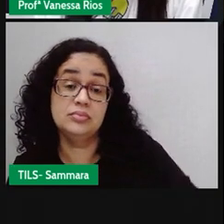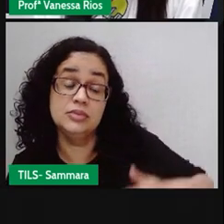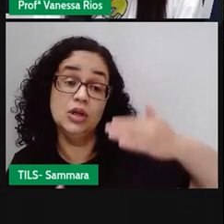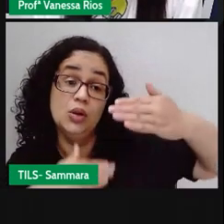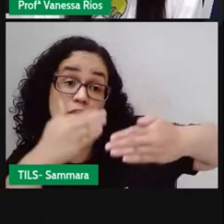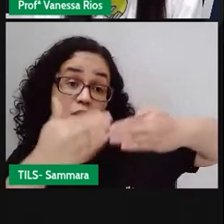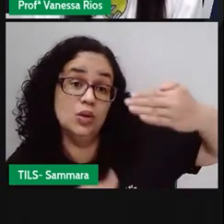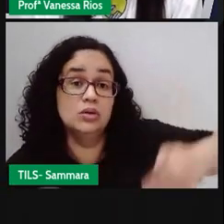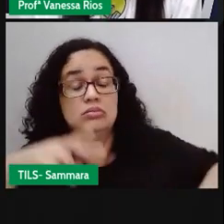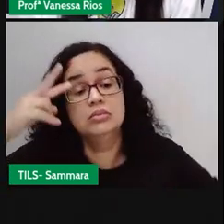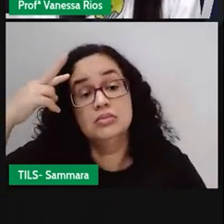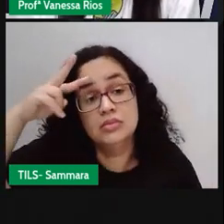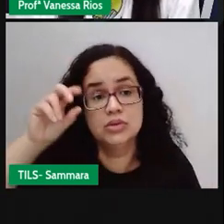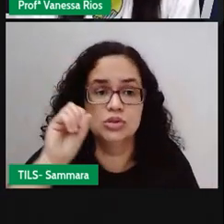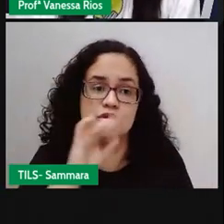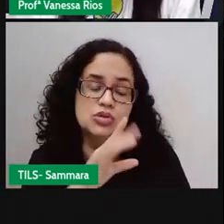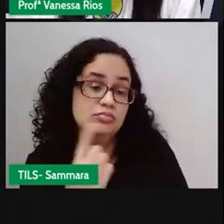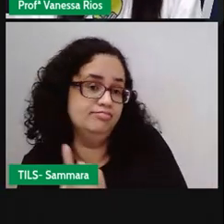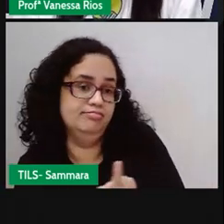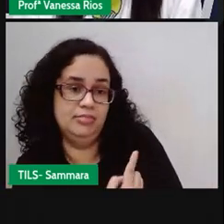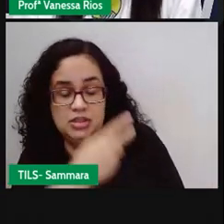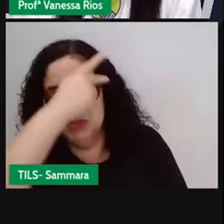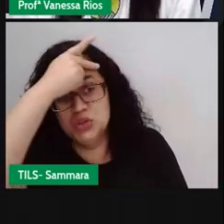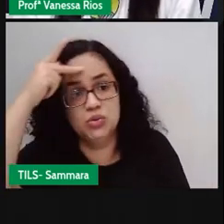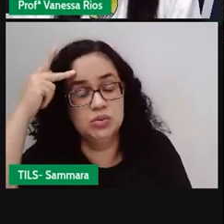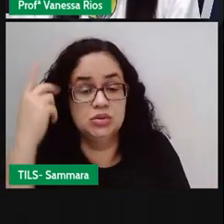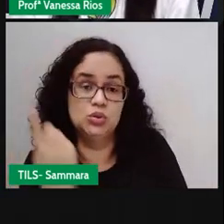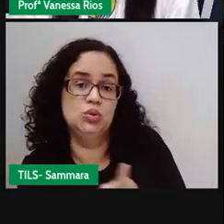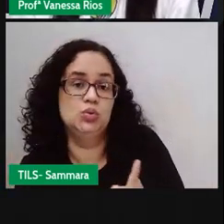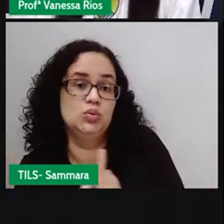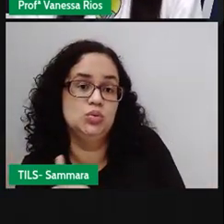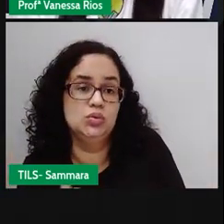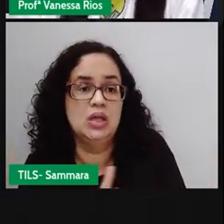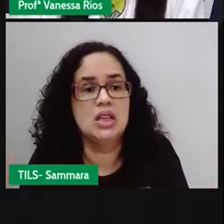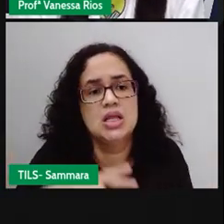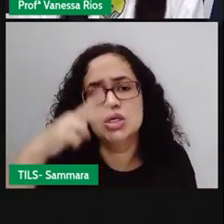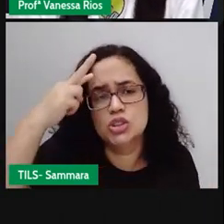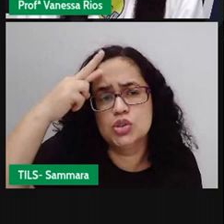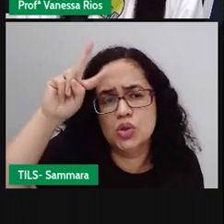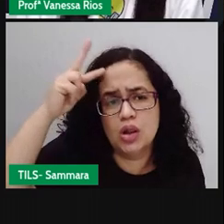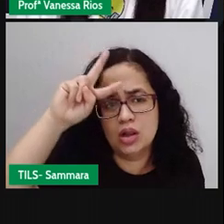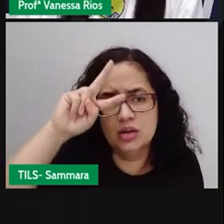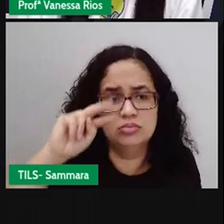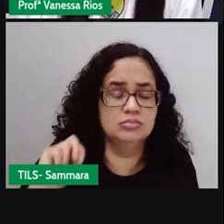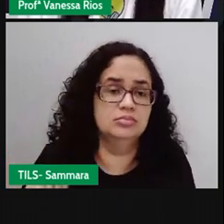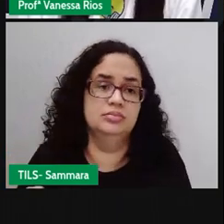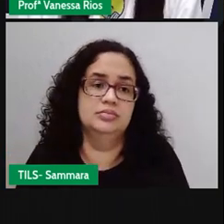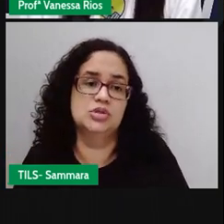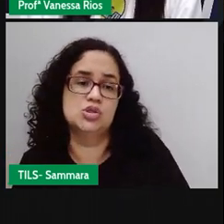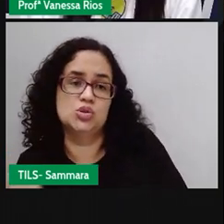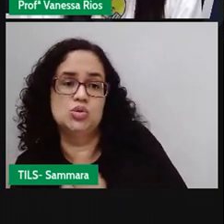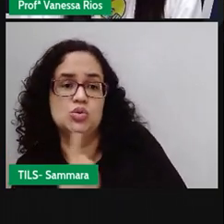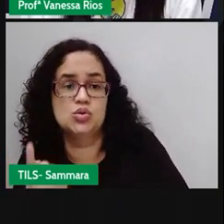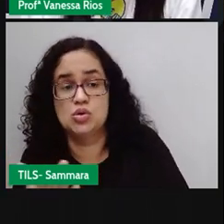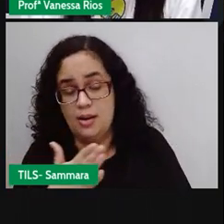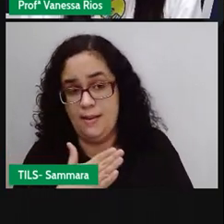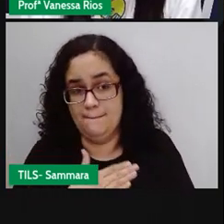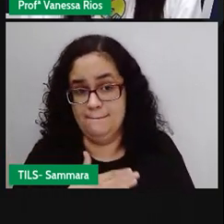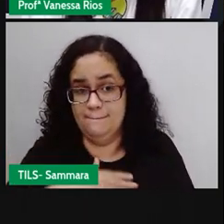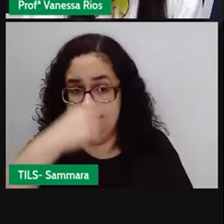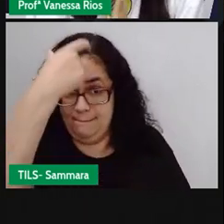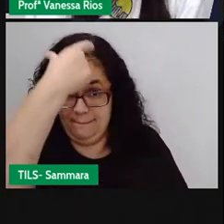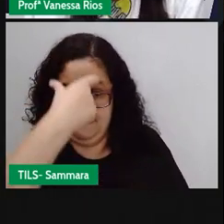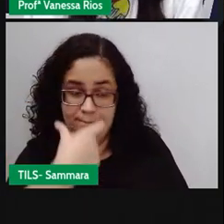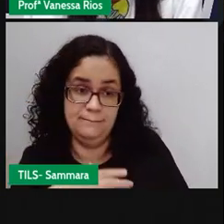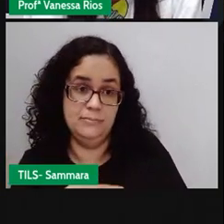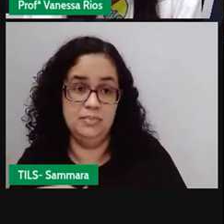Mas aí a gente não está no mundo sozinho e a gente não tem lembranças aí que pertencem somente a mim